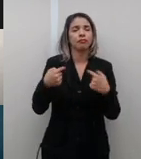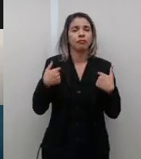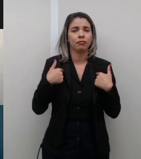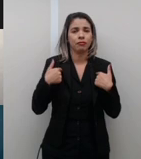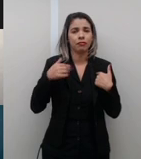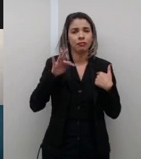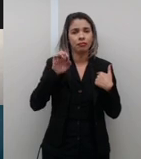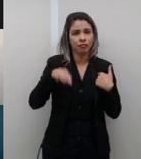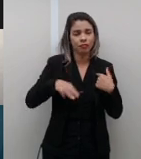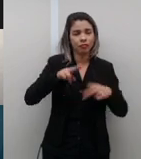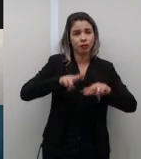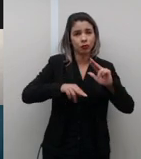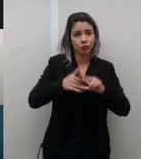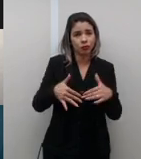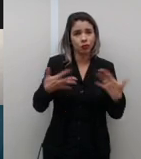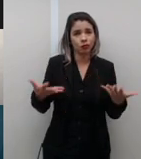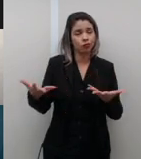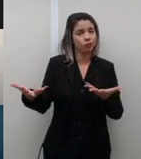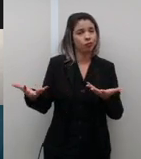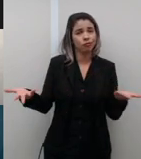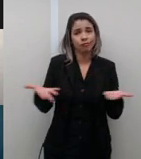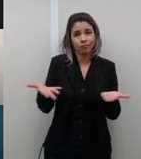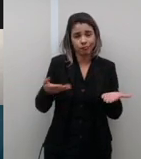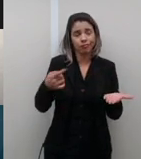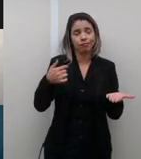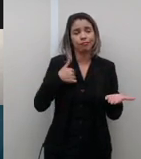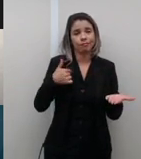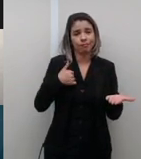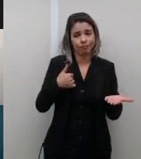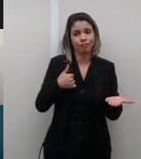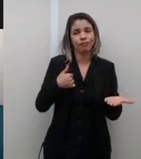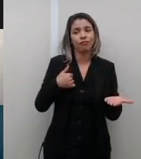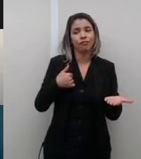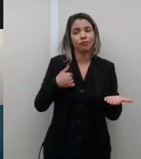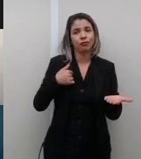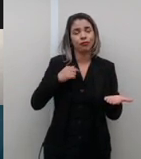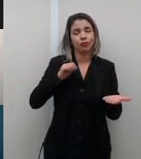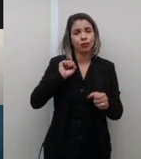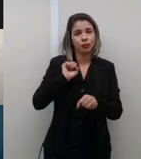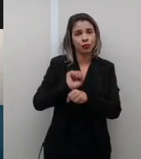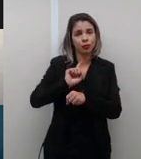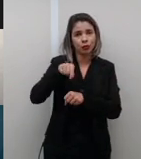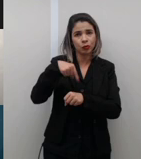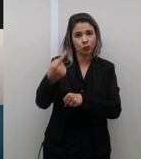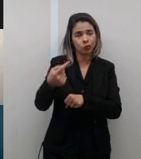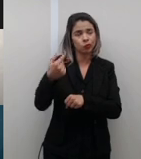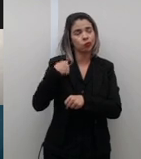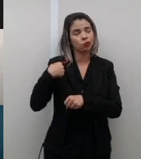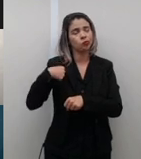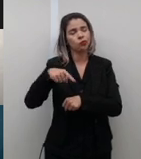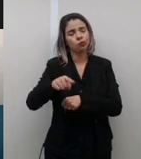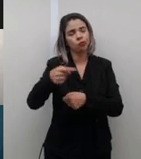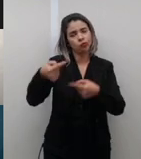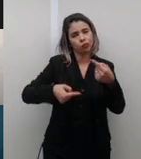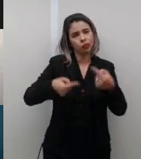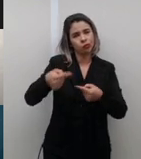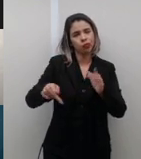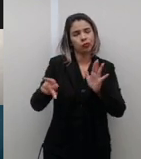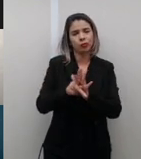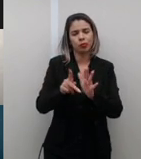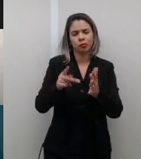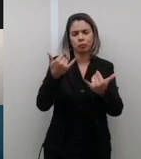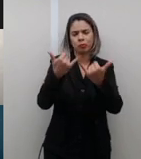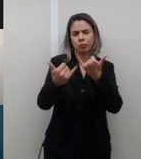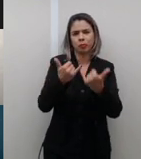o início agora está meio. Então, eu vou esperar depois de 23, vou ter audiência, ela diz que eu tive os casos idênticos, já